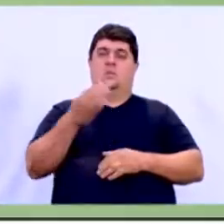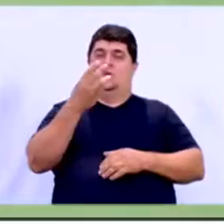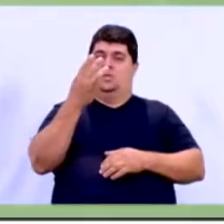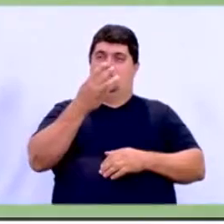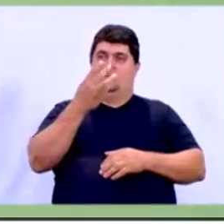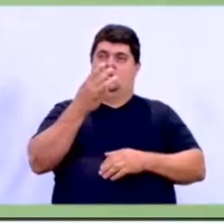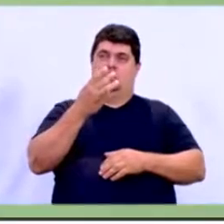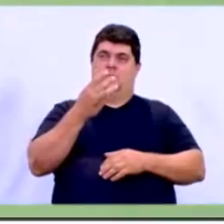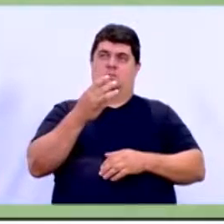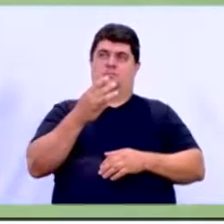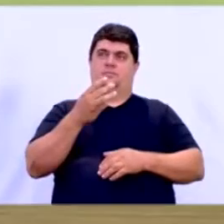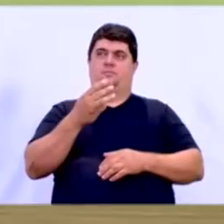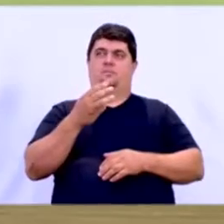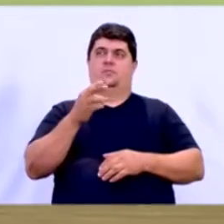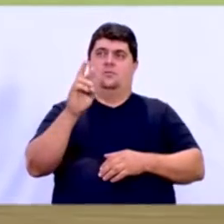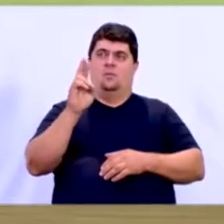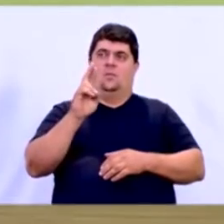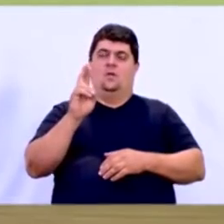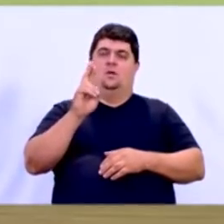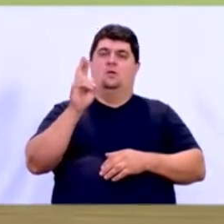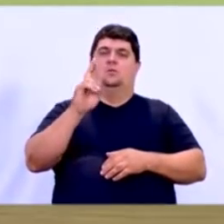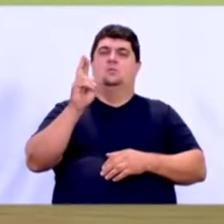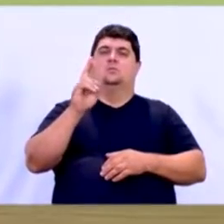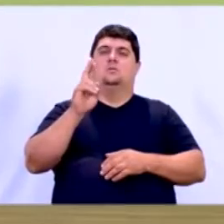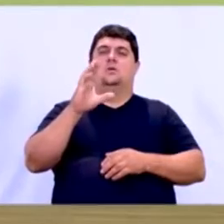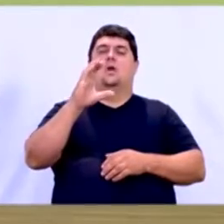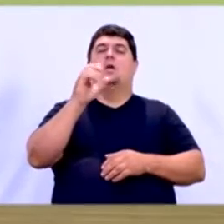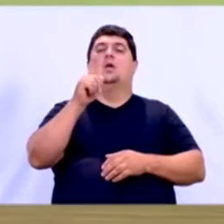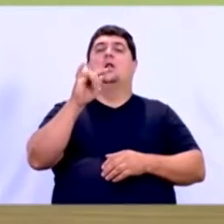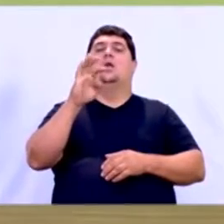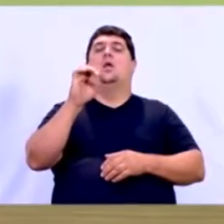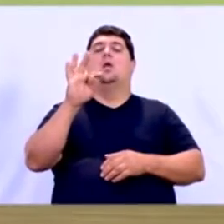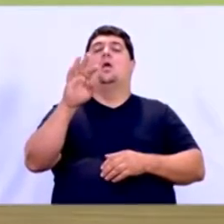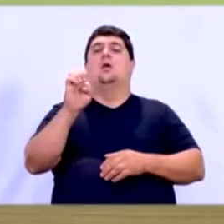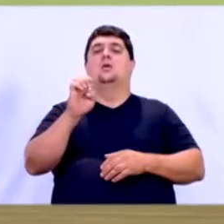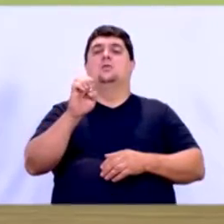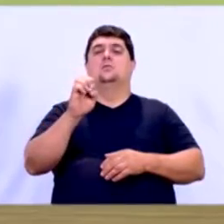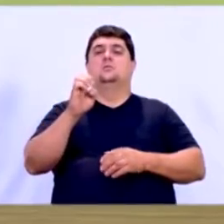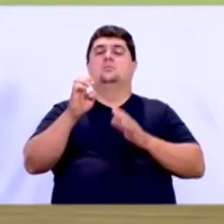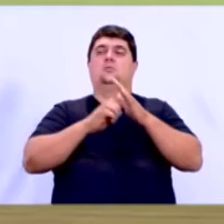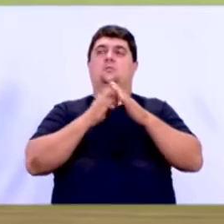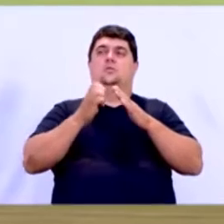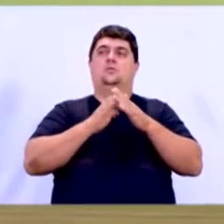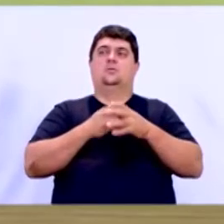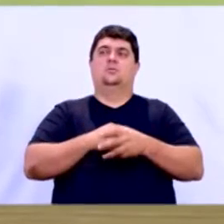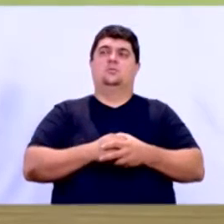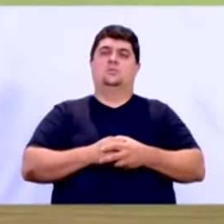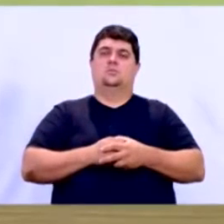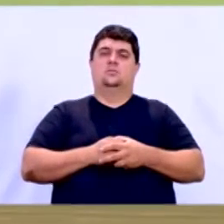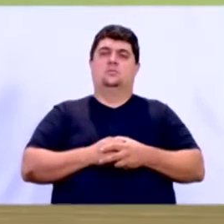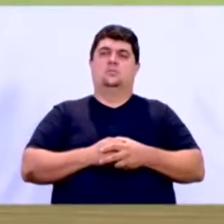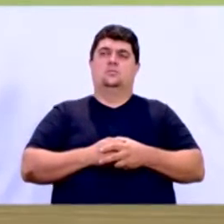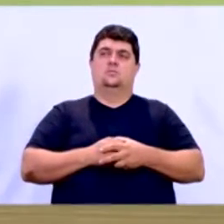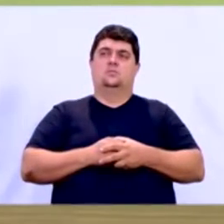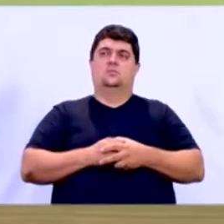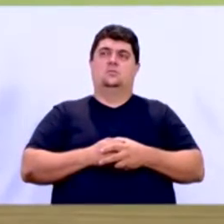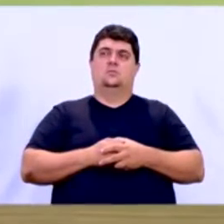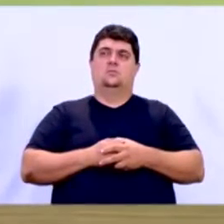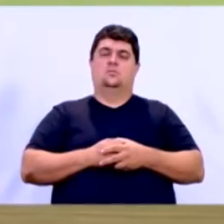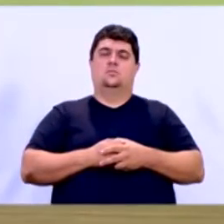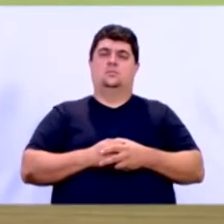número 3, quem são os clientes para esse negócio? Gente, eu vou usando então alguns exemplos que nós recebemos